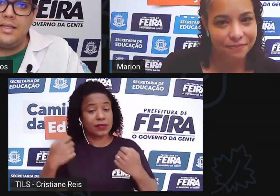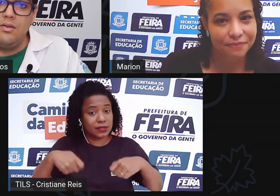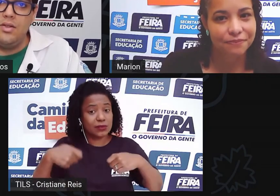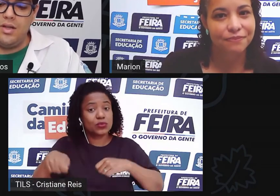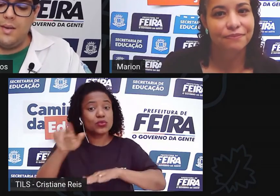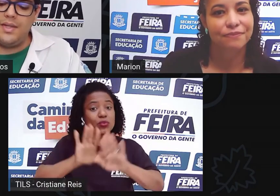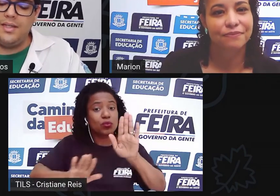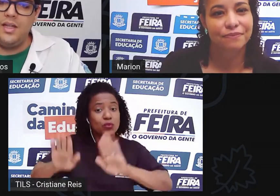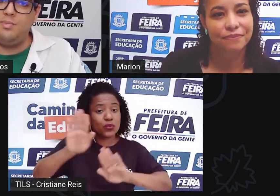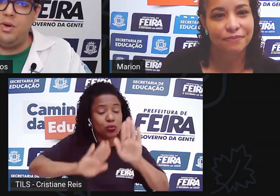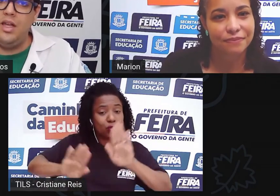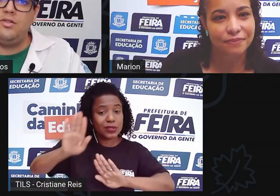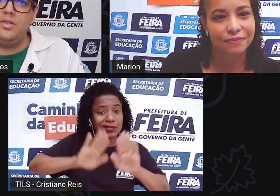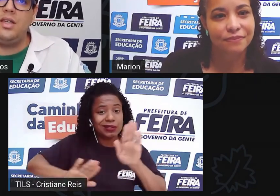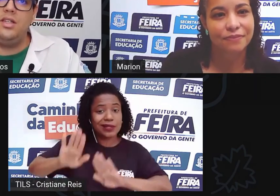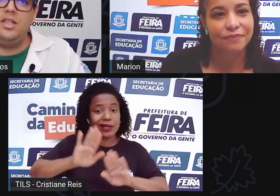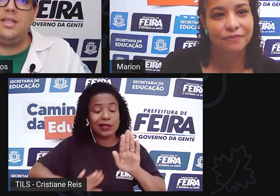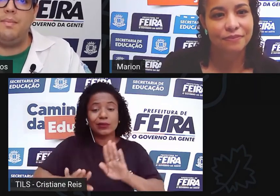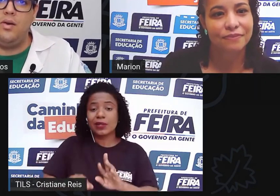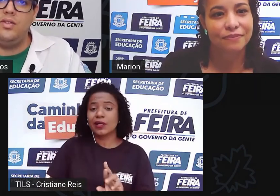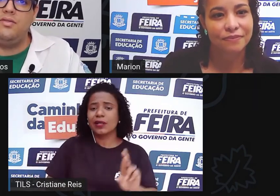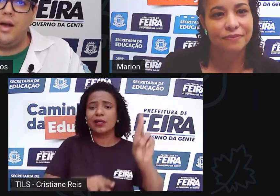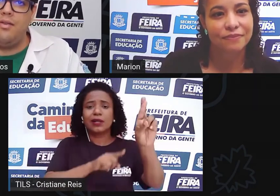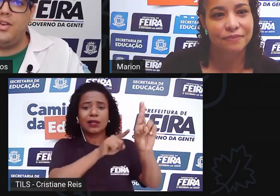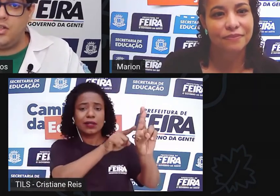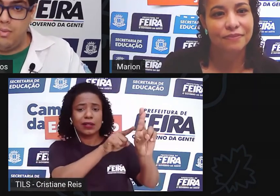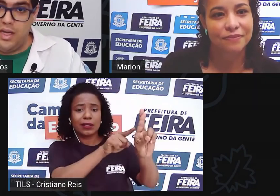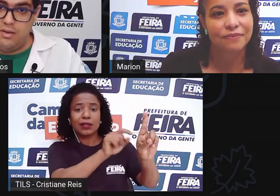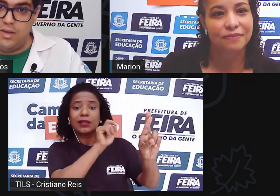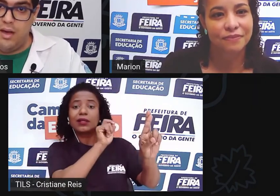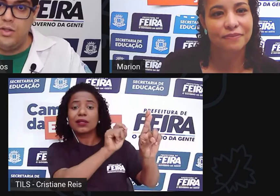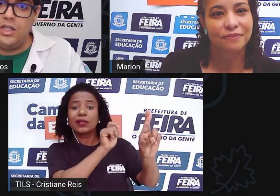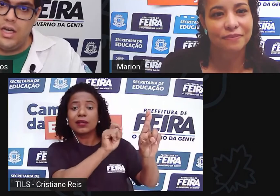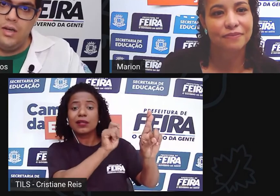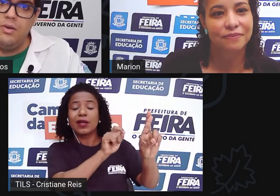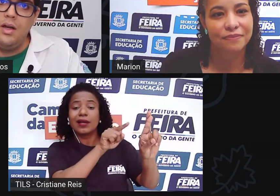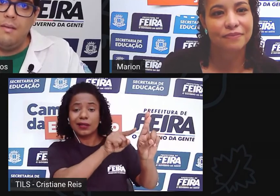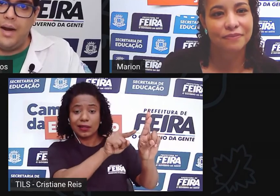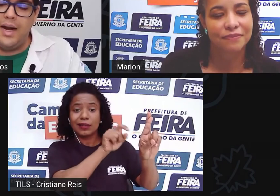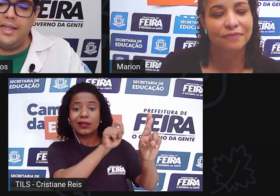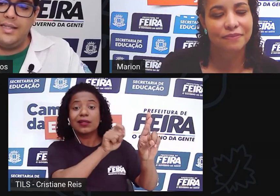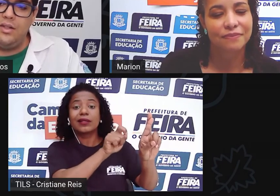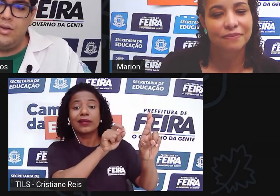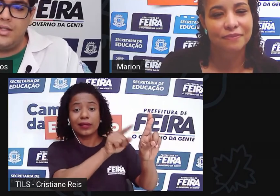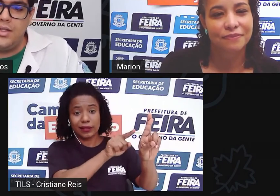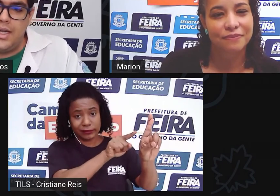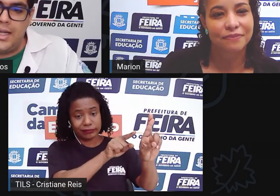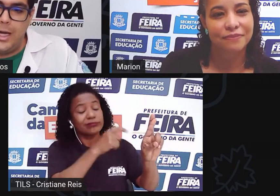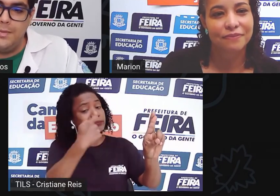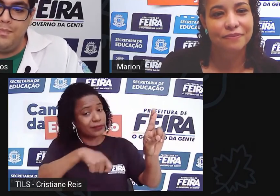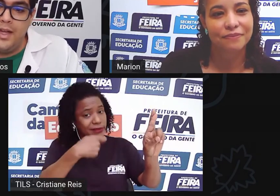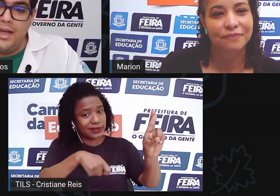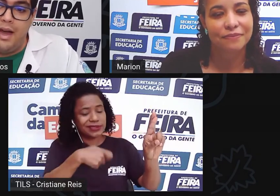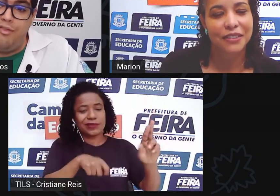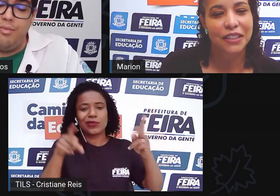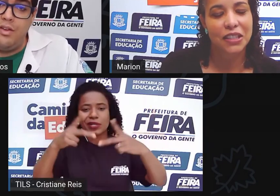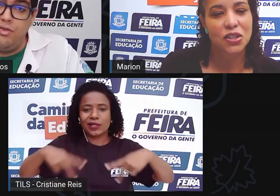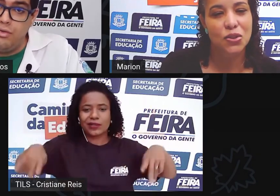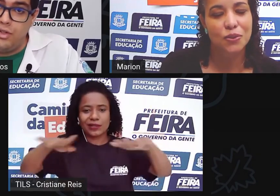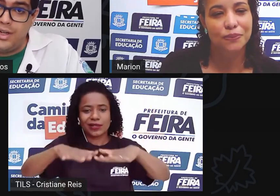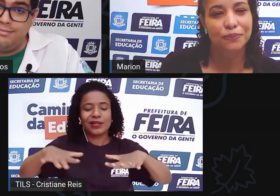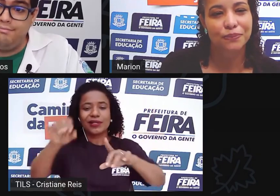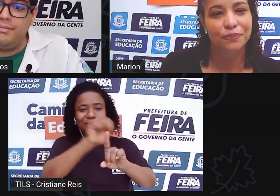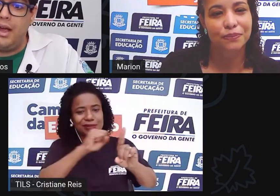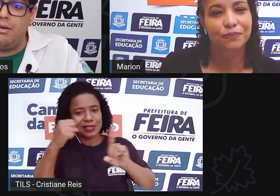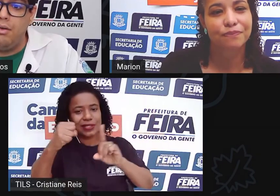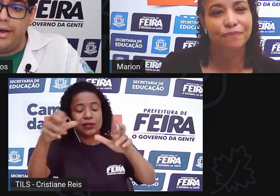são os nossos representantes políticos que dizem para onde vai o investimento, né, o dinheiro, para cada setor da sociedade. A fome é